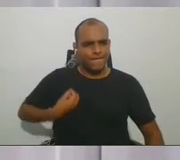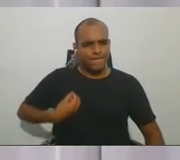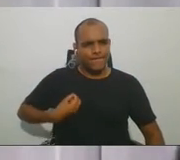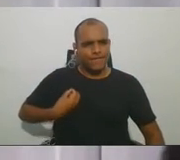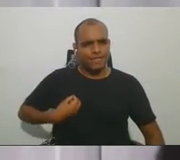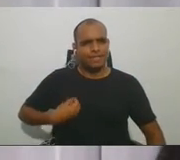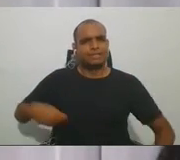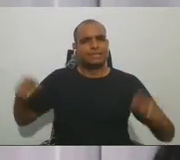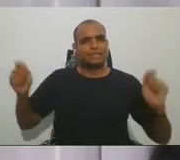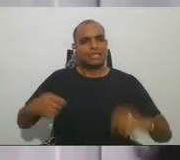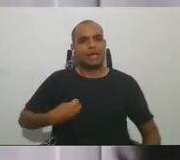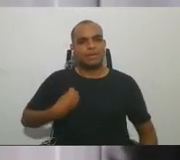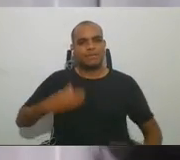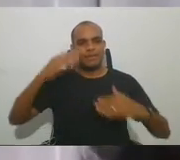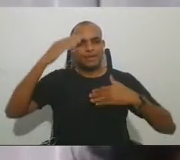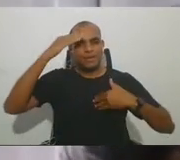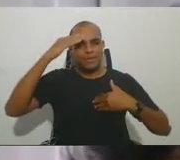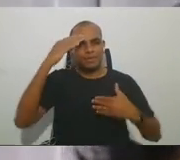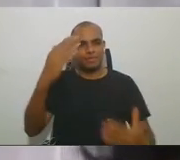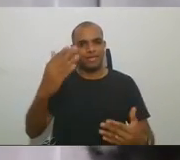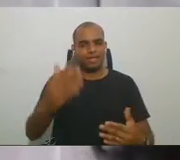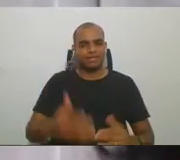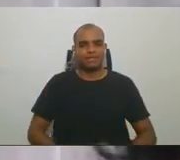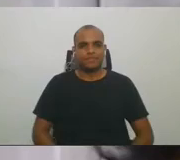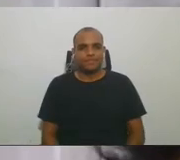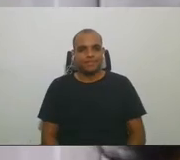vividas. Muito obrigada.